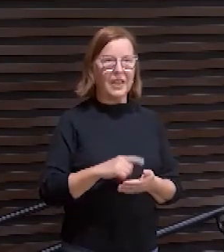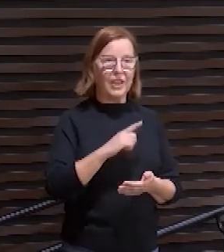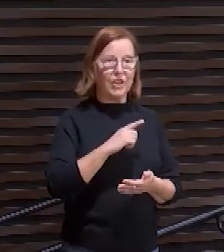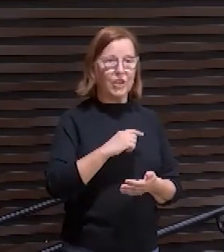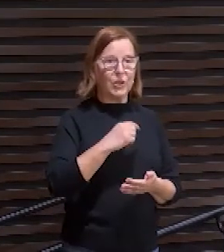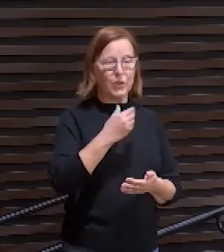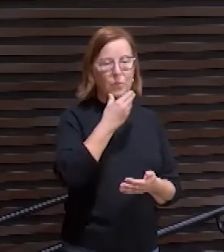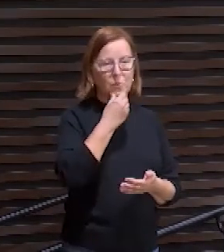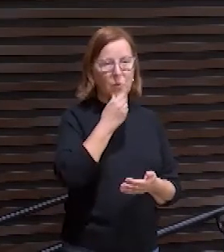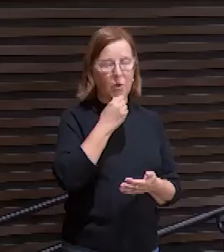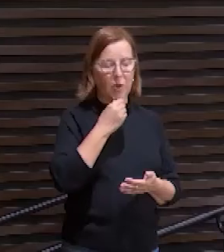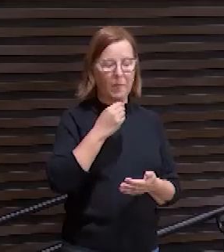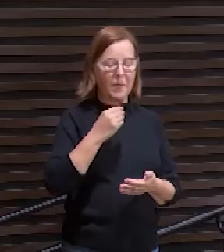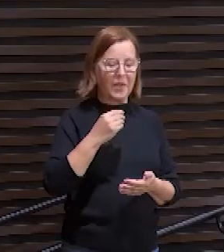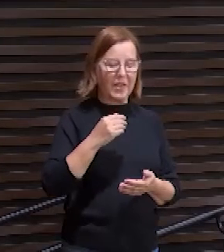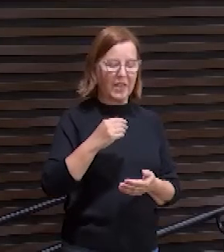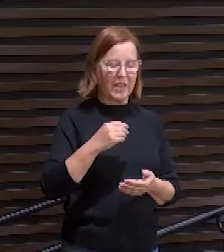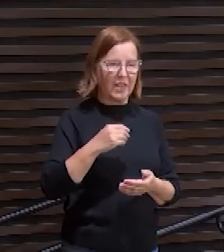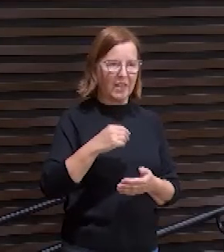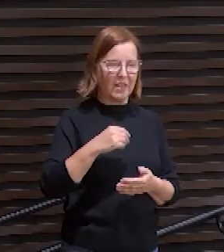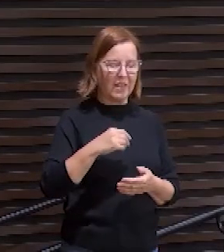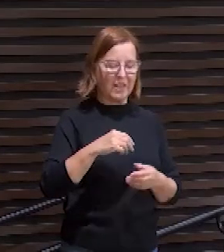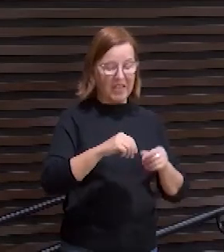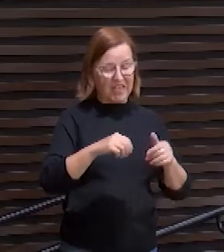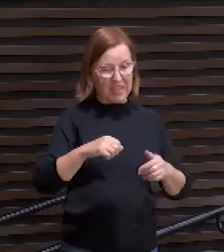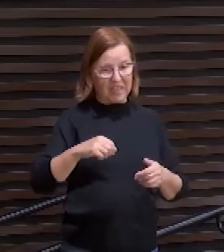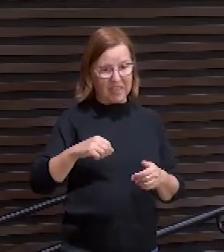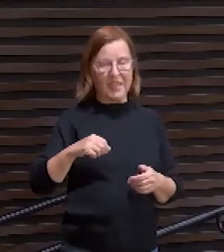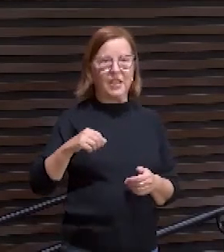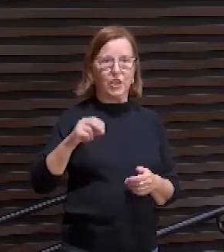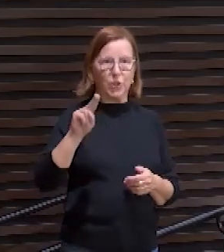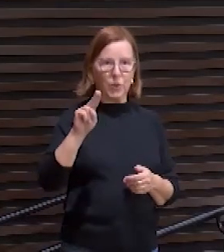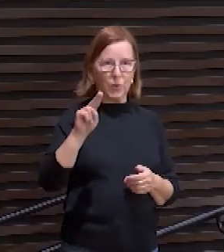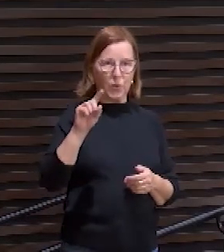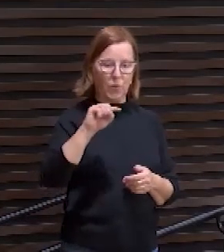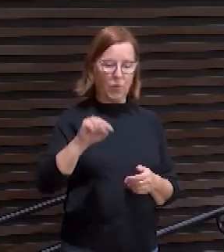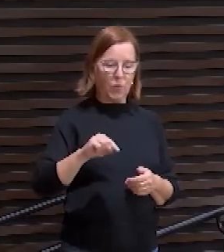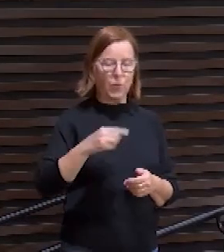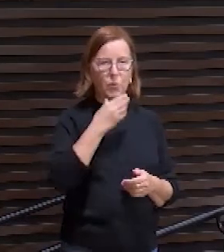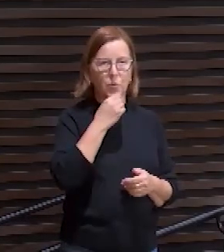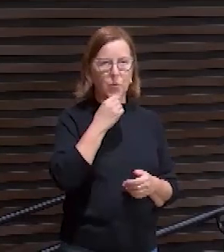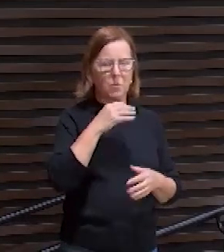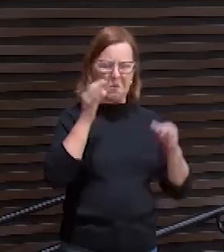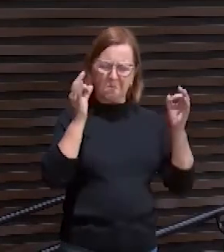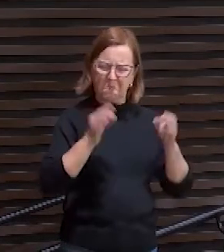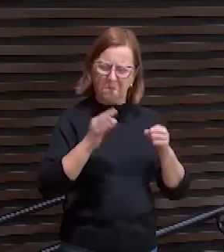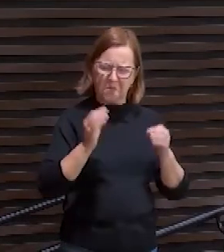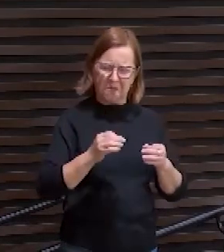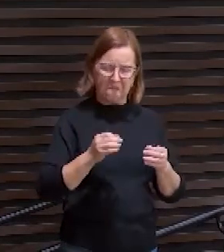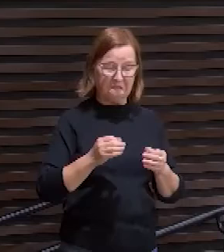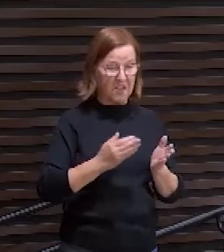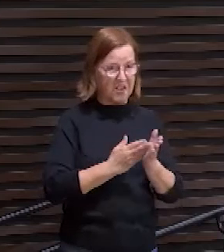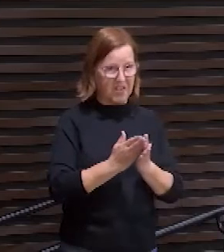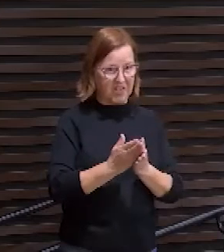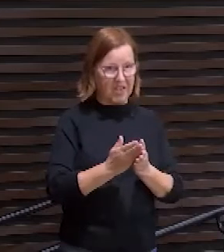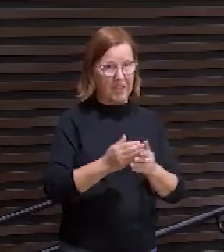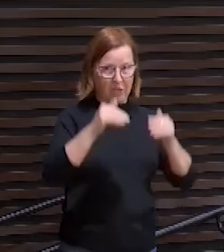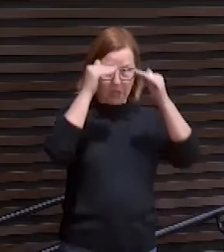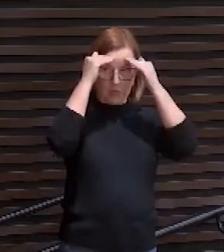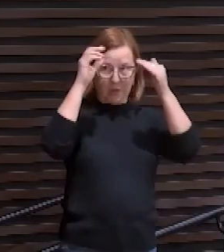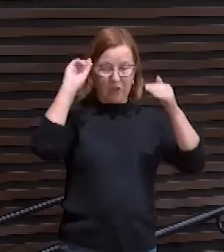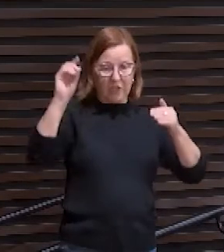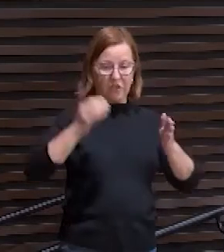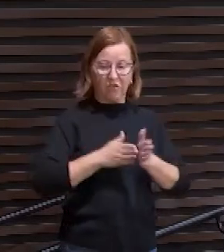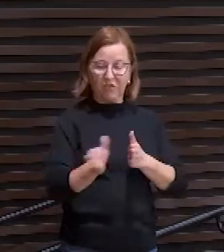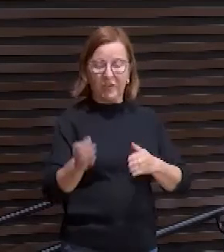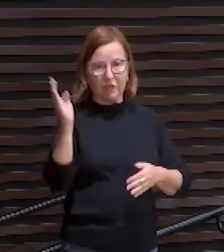na terra de Uz, cujo nome era Jó, homem íntegro e reto, temente a Deus e que se desviava do mal. E depois, lá no capítulo